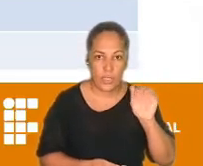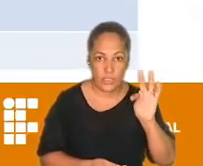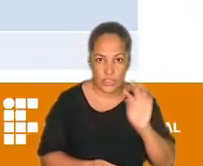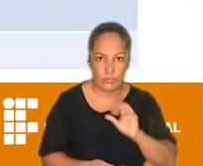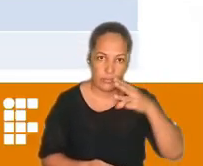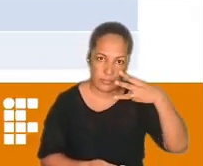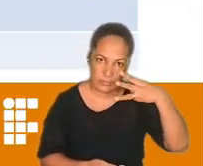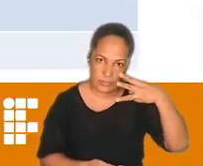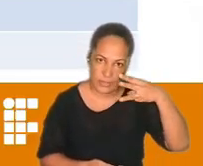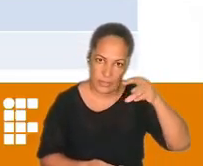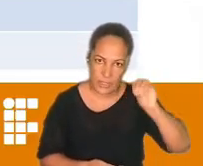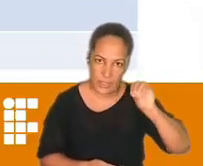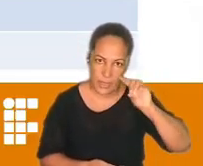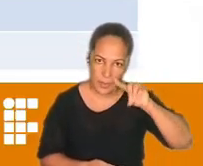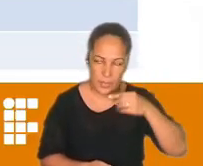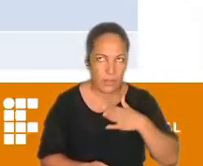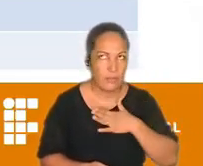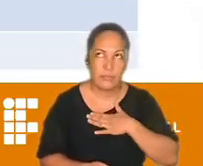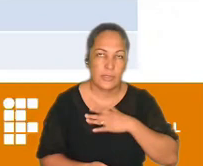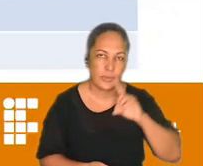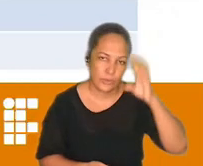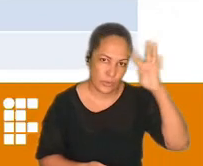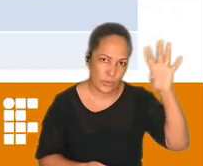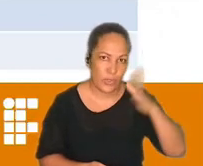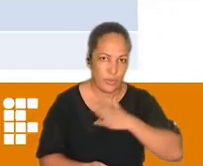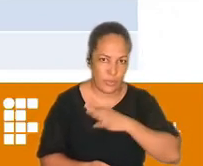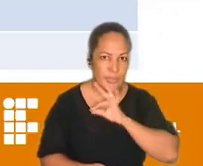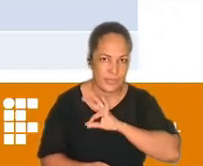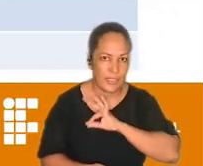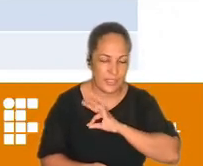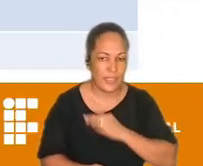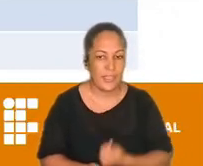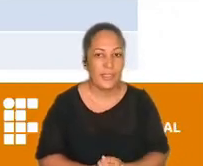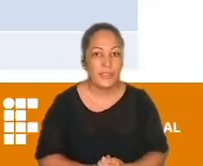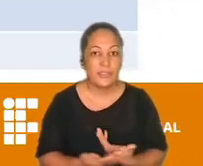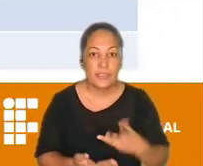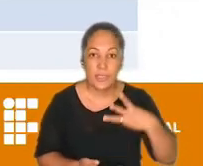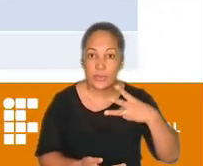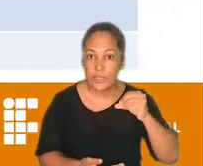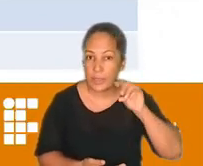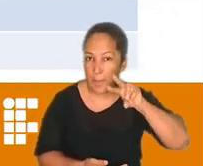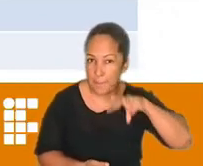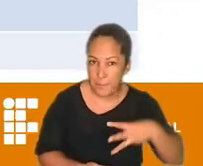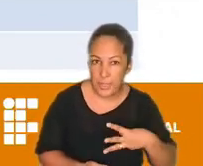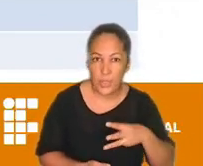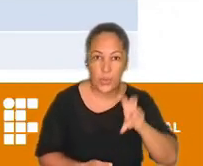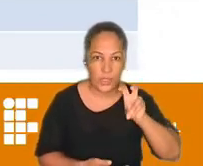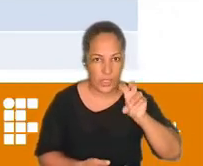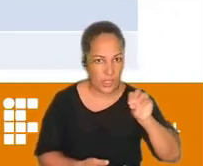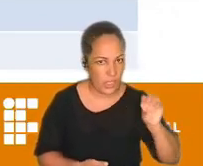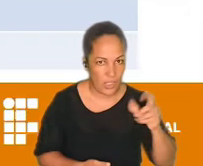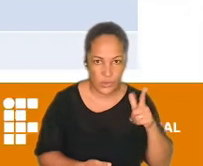R$30.500, quem me dera, né? Se fosse esse salário que fosse o meu salário mesmo. Então, 30.500, não tem separador de